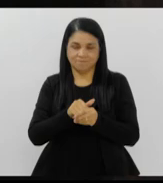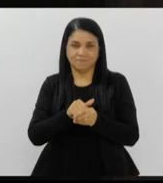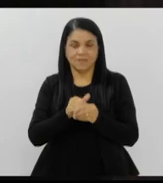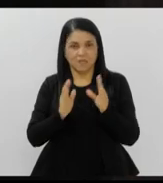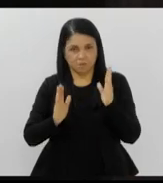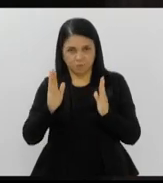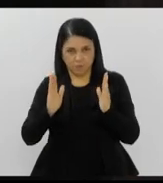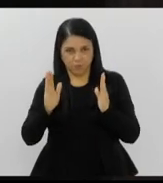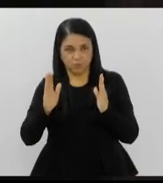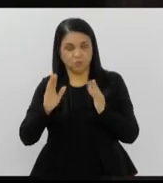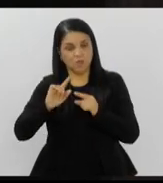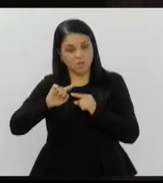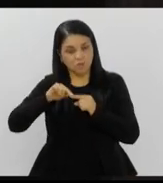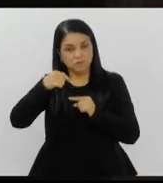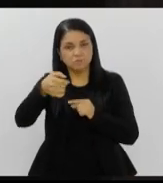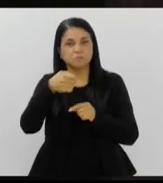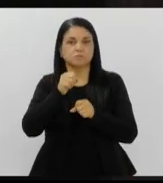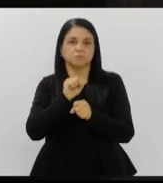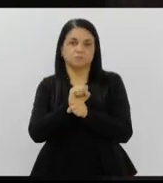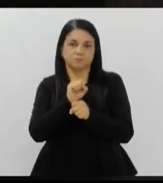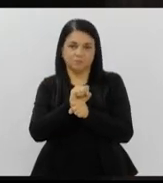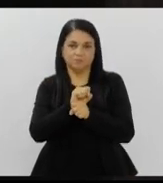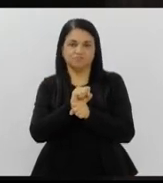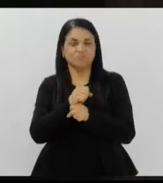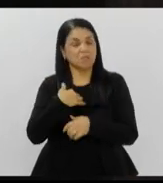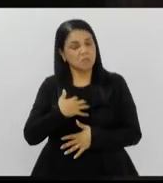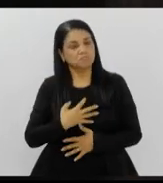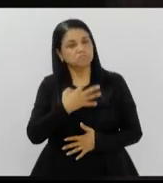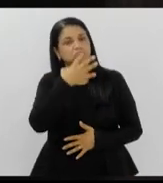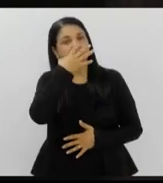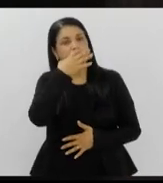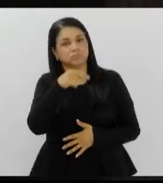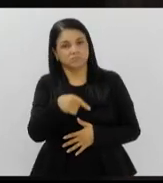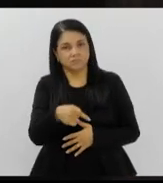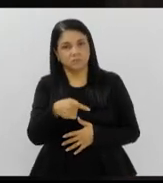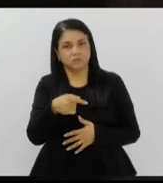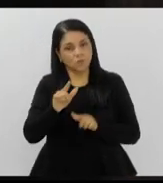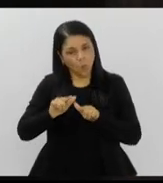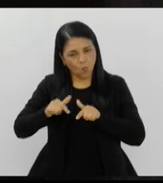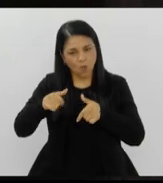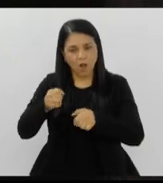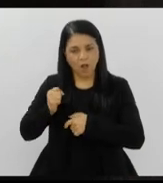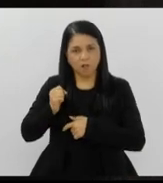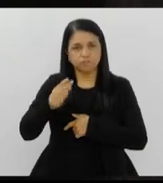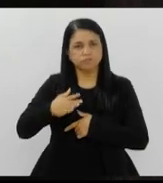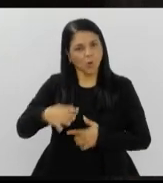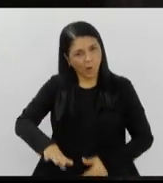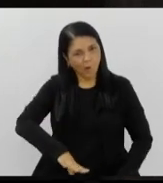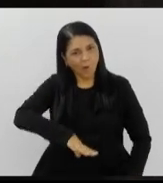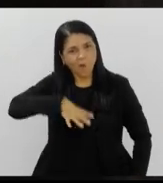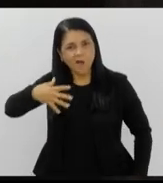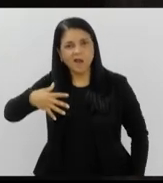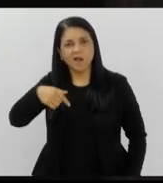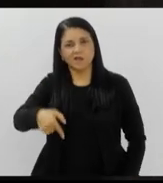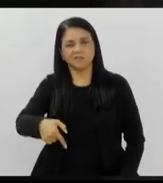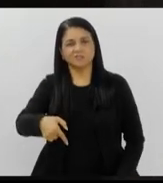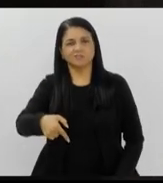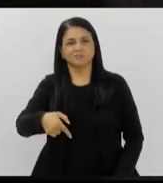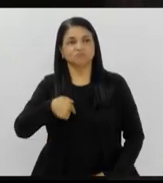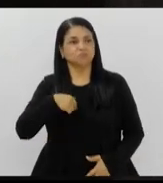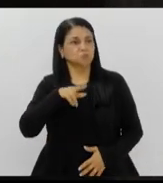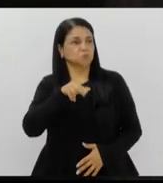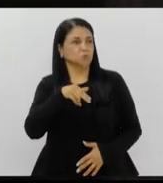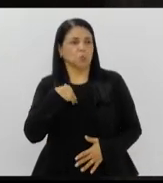pleito que agora se vem. Isso me impressionou muito, né? O ato, que foi um ato de coragem, de bravura, e um ato que eu nunca tinha visto